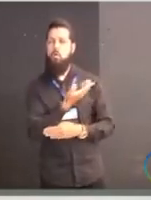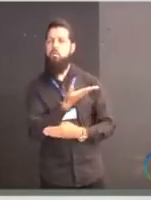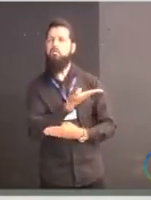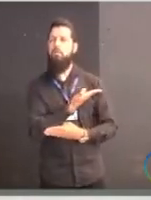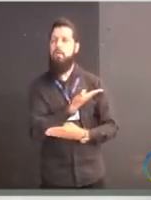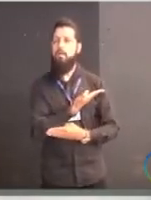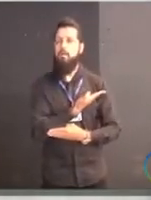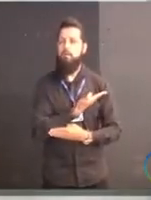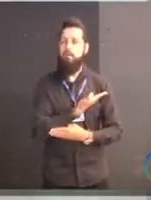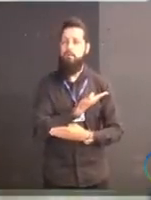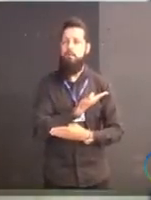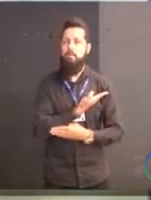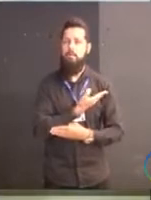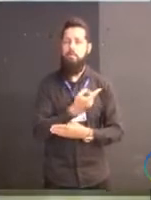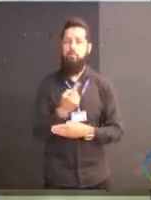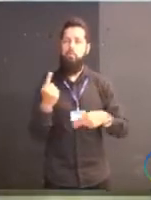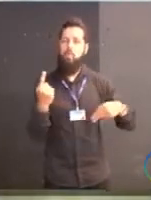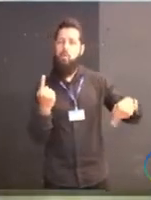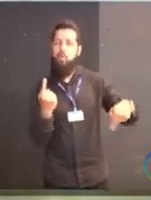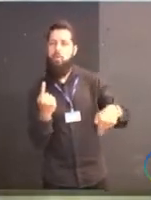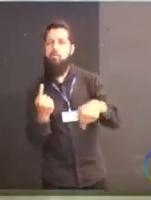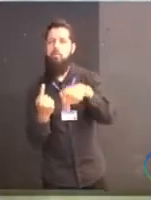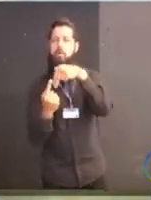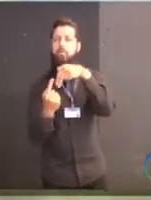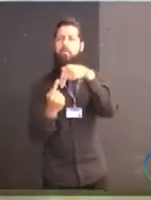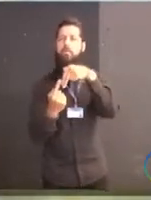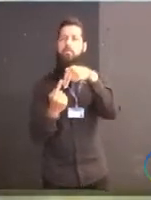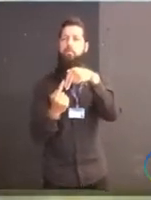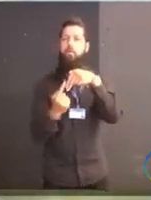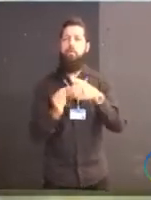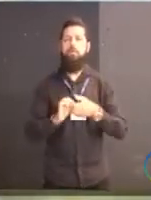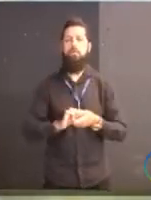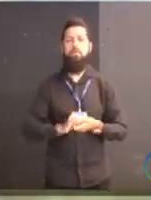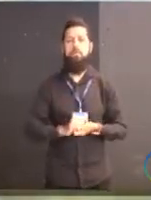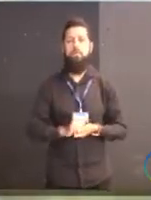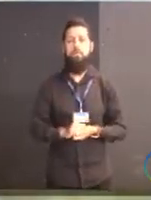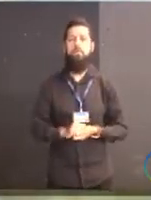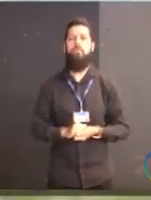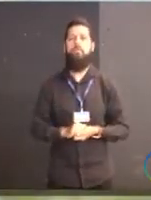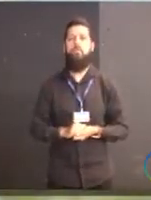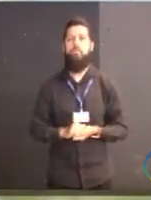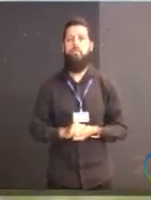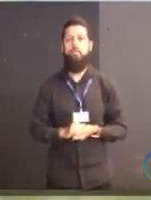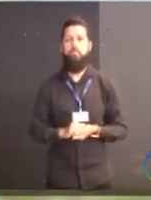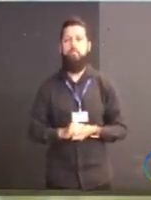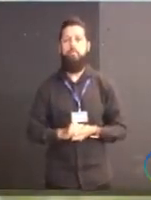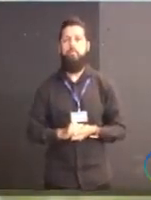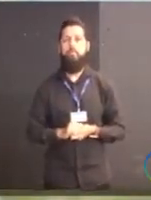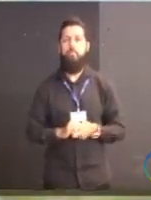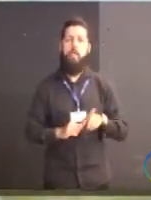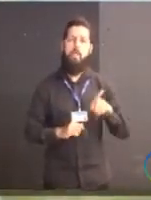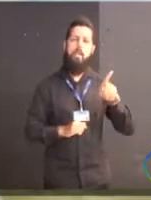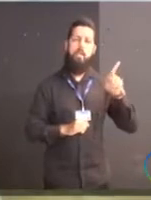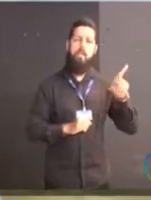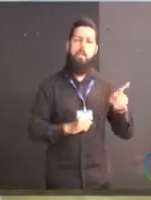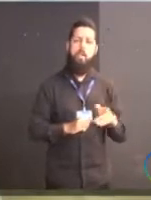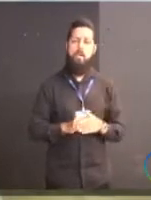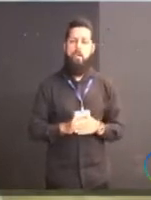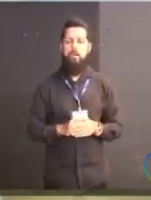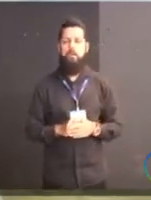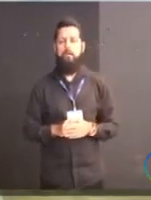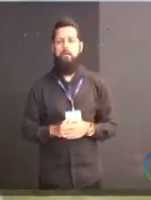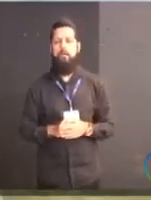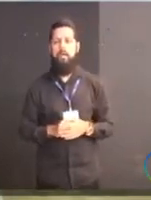nossos orientadores na formação da nossa pátria, conjugados ao esforço de Portugal, nós não